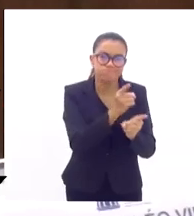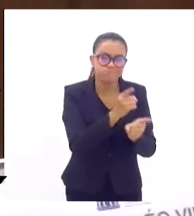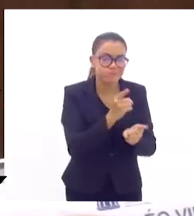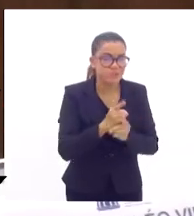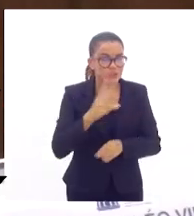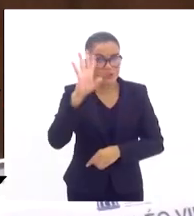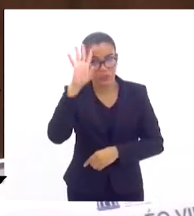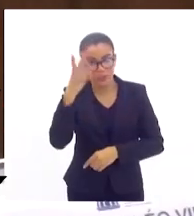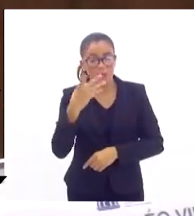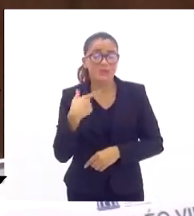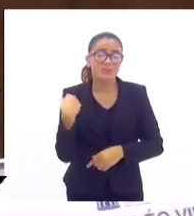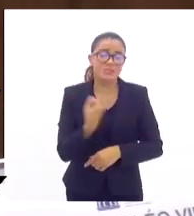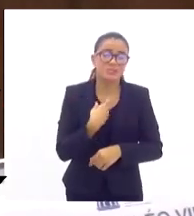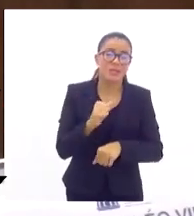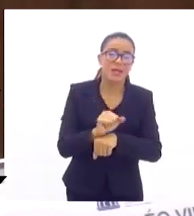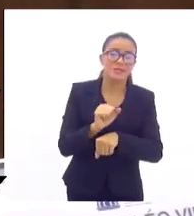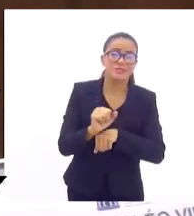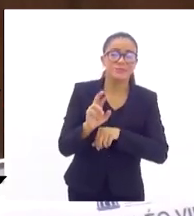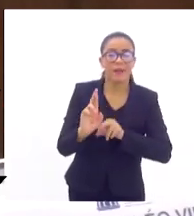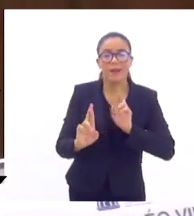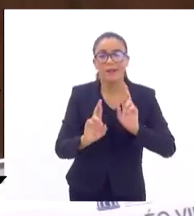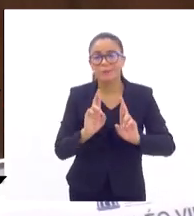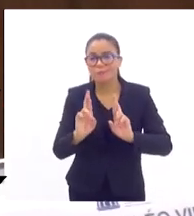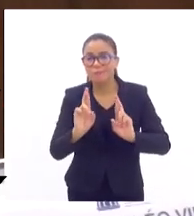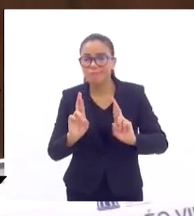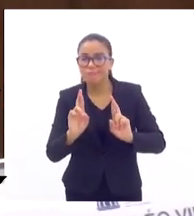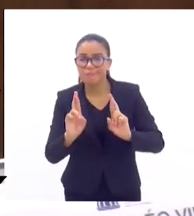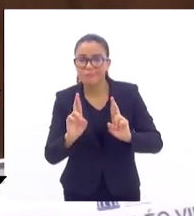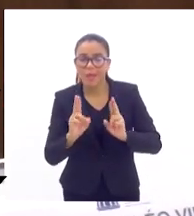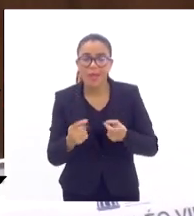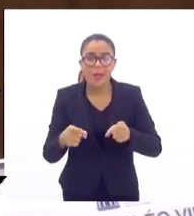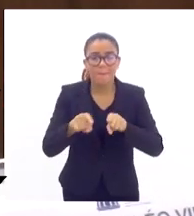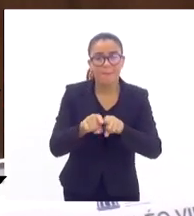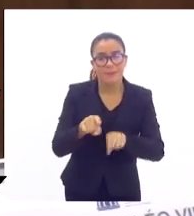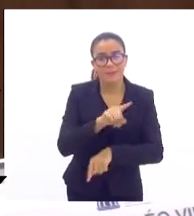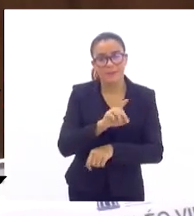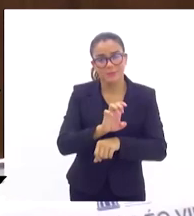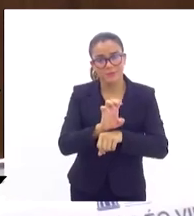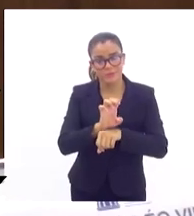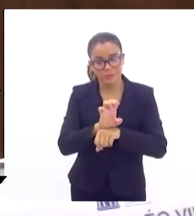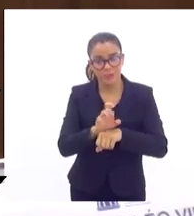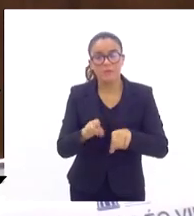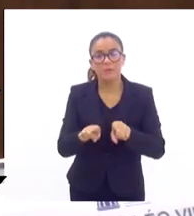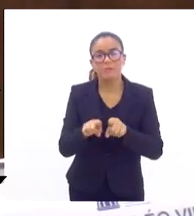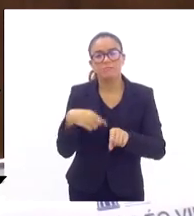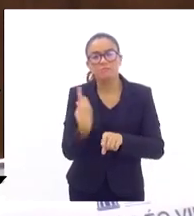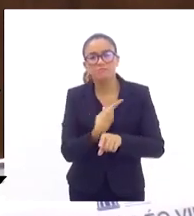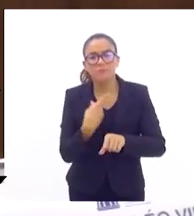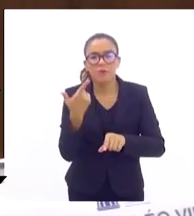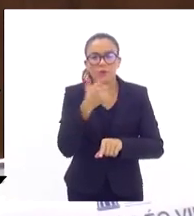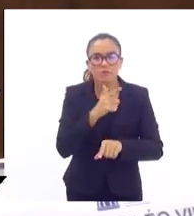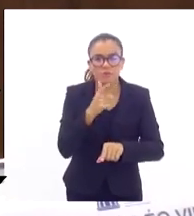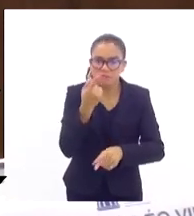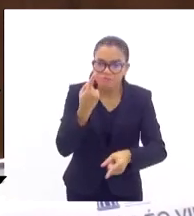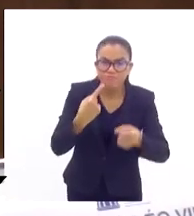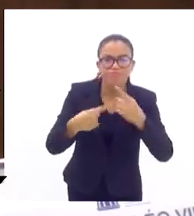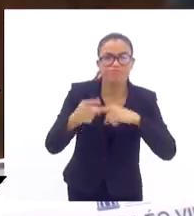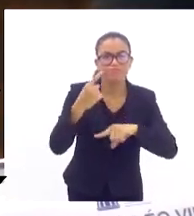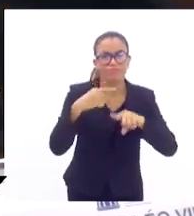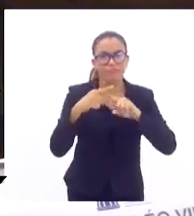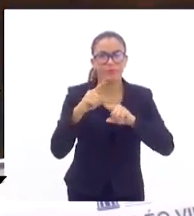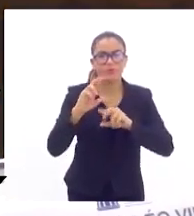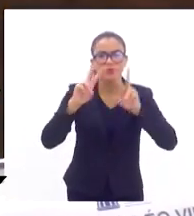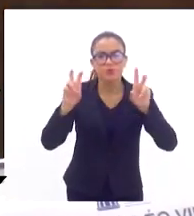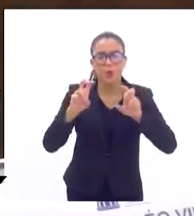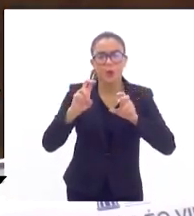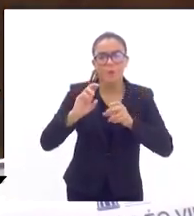a gente está aguardando esse plano. Então, aguardamos aí a parceria do Estado para que a gente possa avançar com relação ao abastecimento